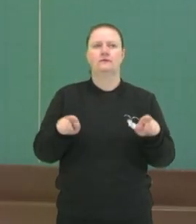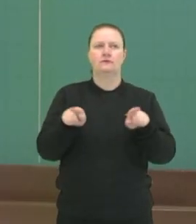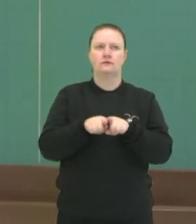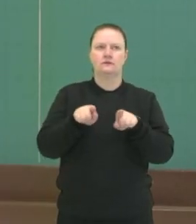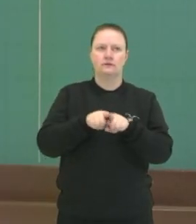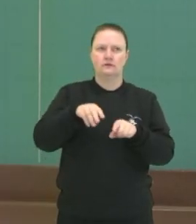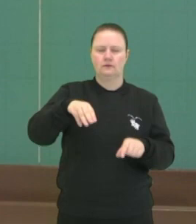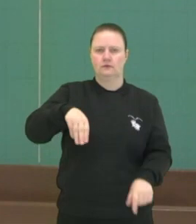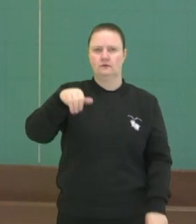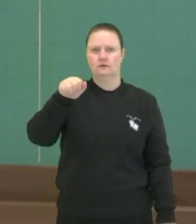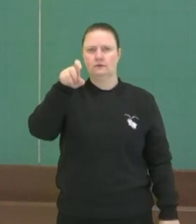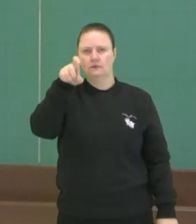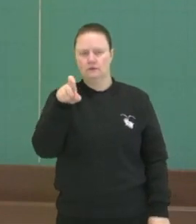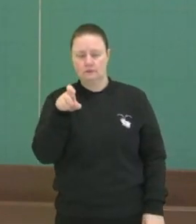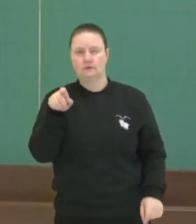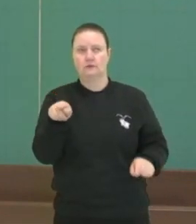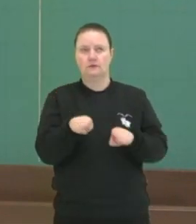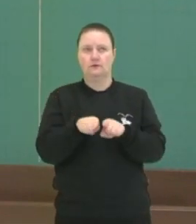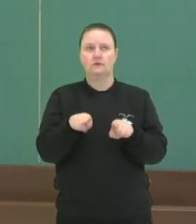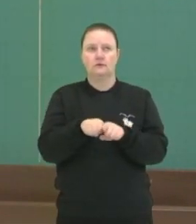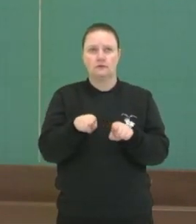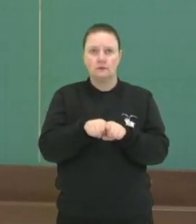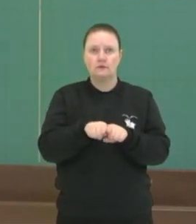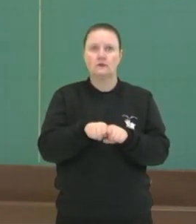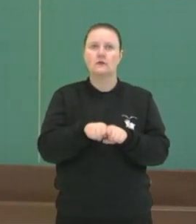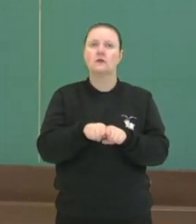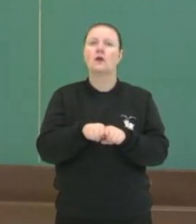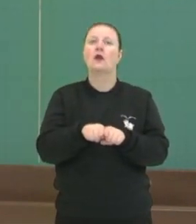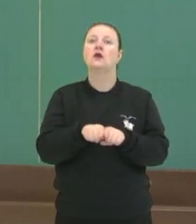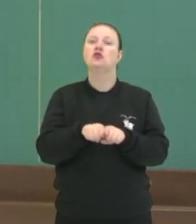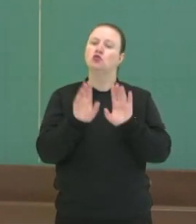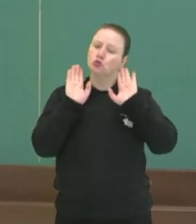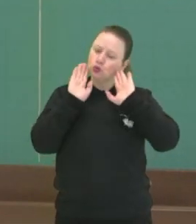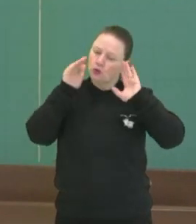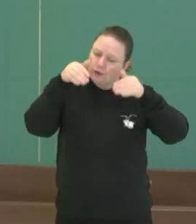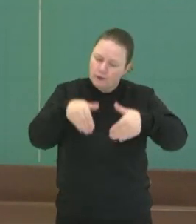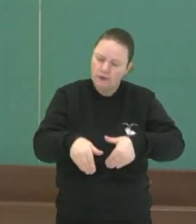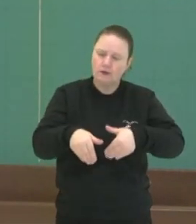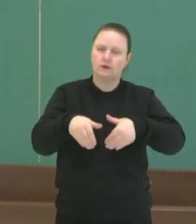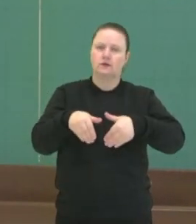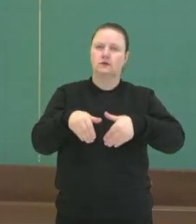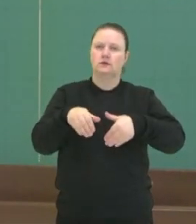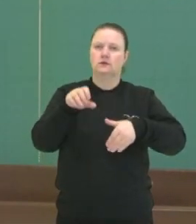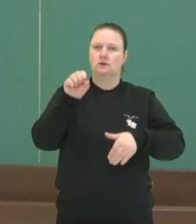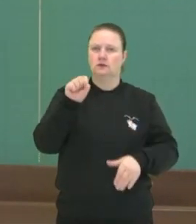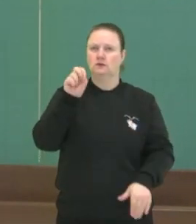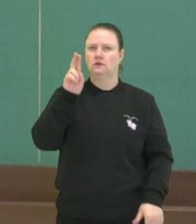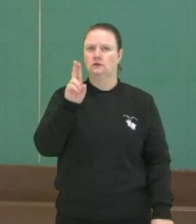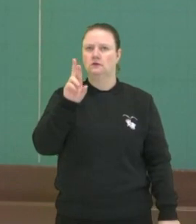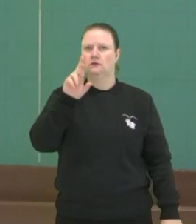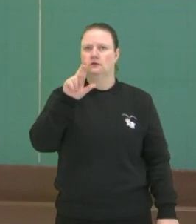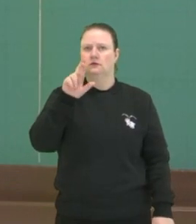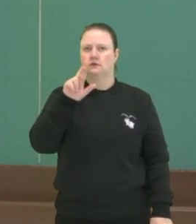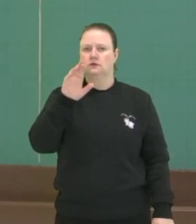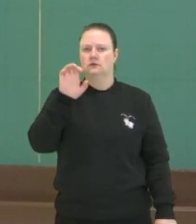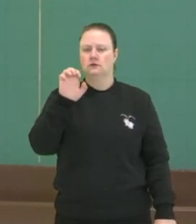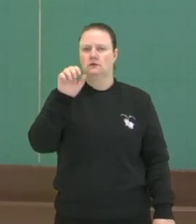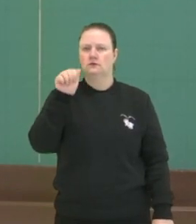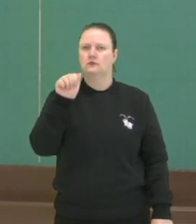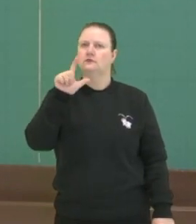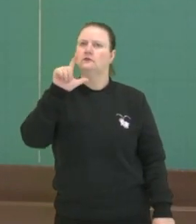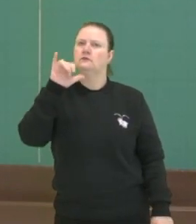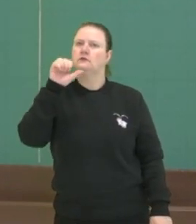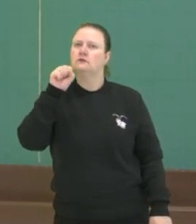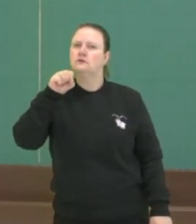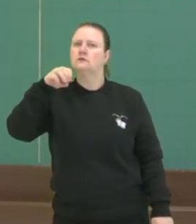único dentre os artistas plásticos do movimento que participou do princípio do surrealismo. Ele trazia a parte visual, sendo que Breton, que